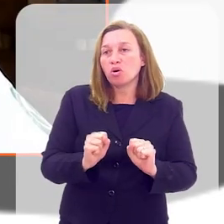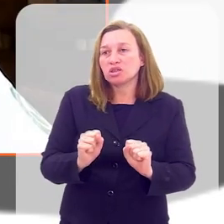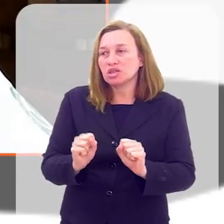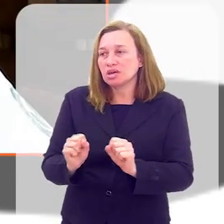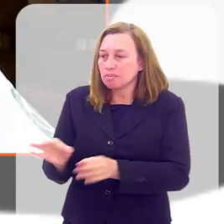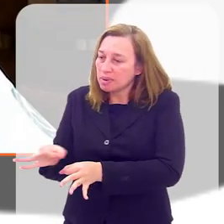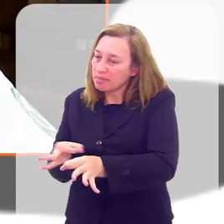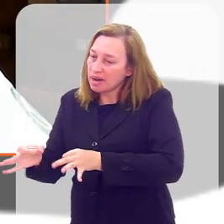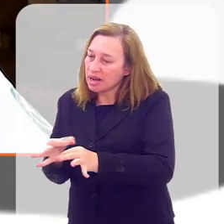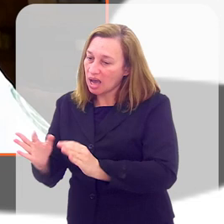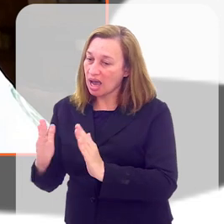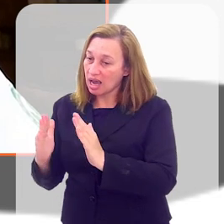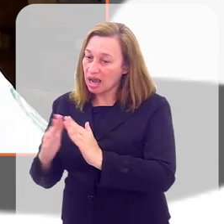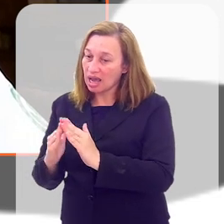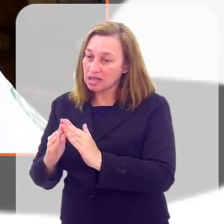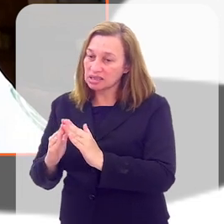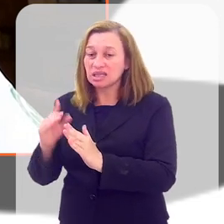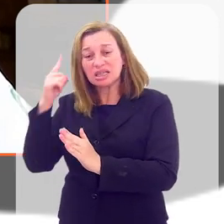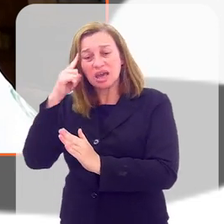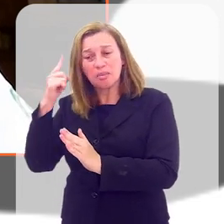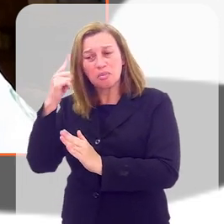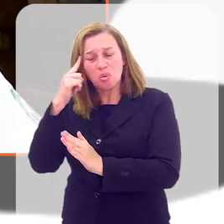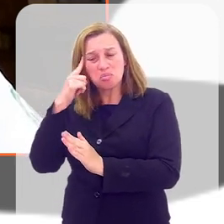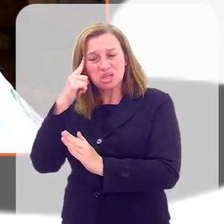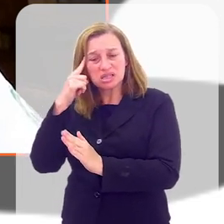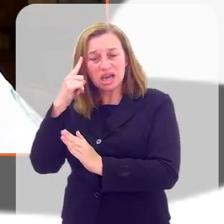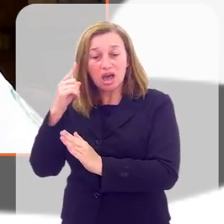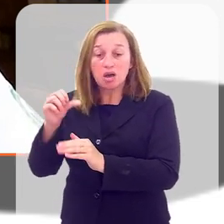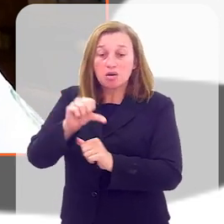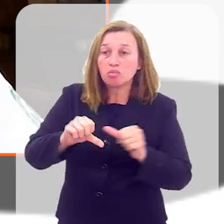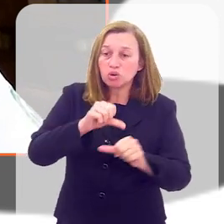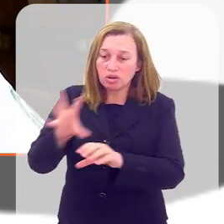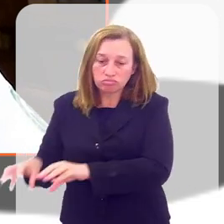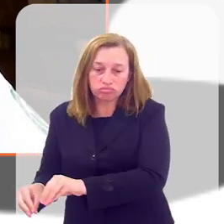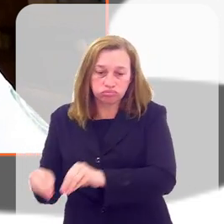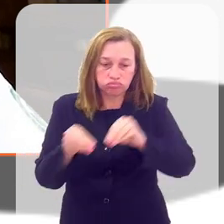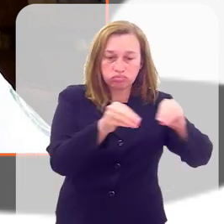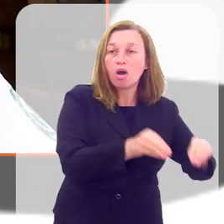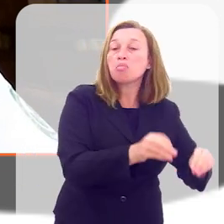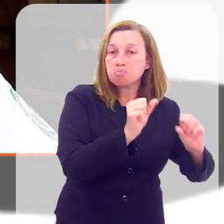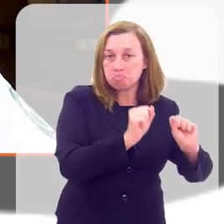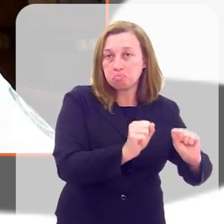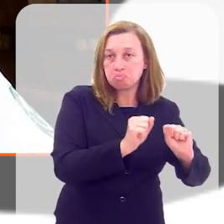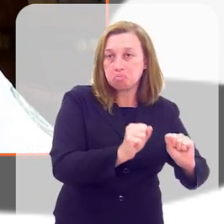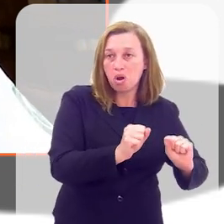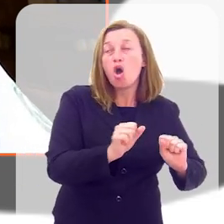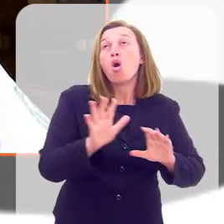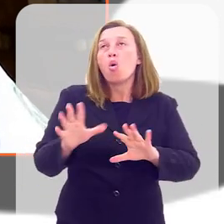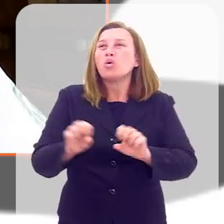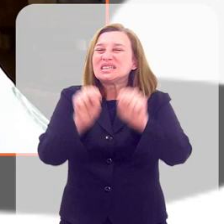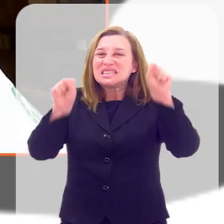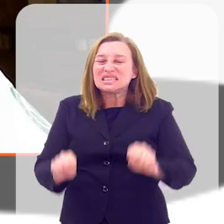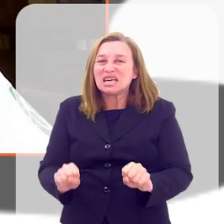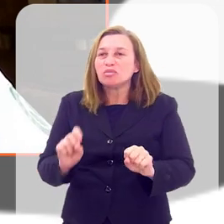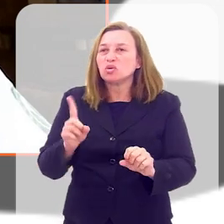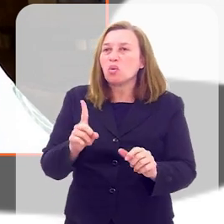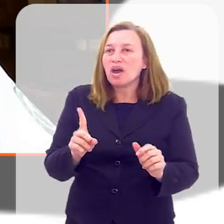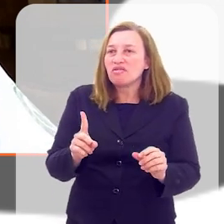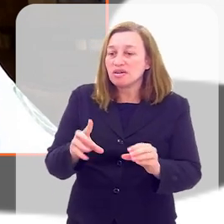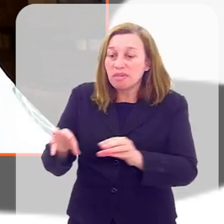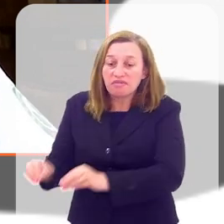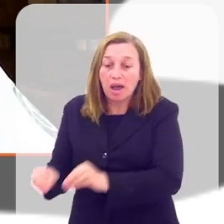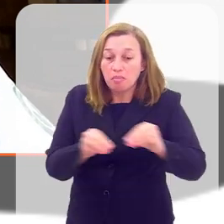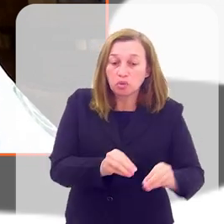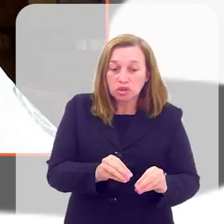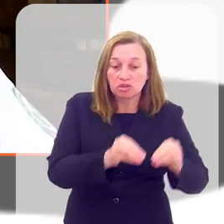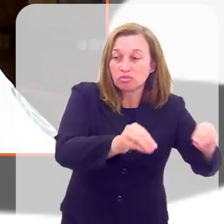evidentemente né com vontade de desmontar a gente perde aí nos 30%, mas na verdade ela não é feita para isso né o sistema não